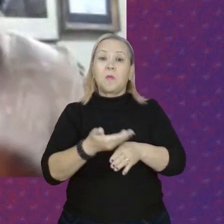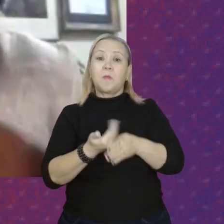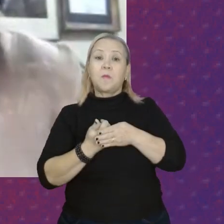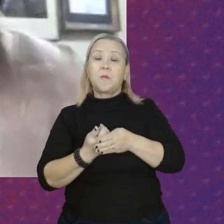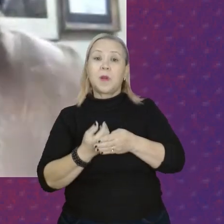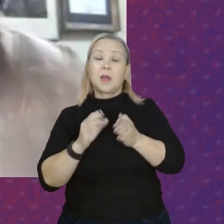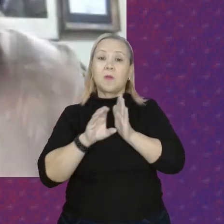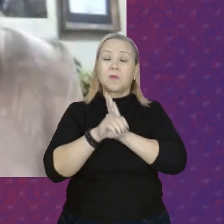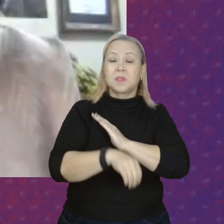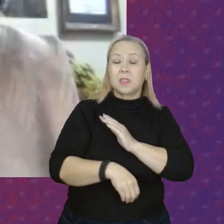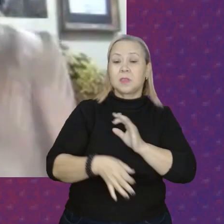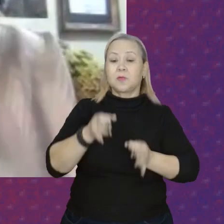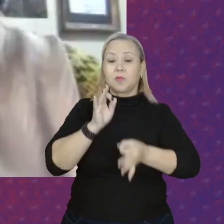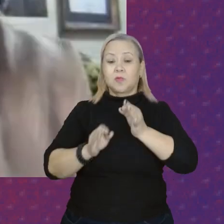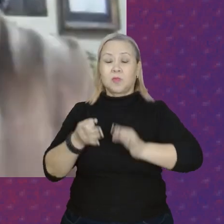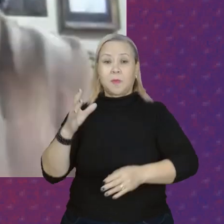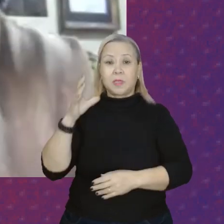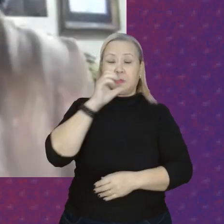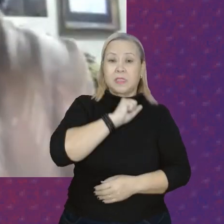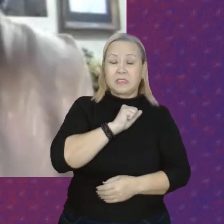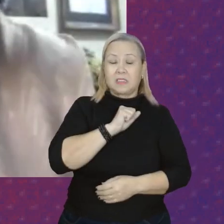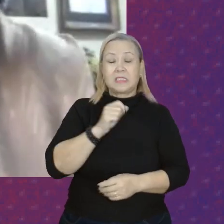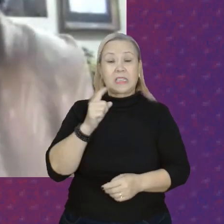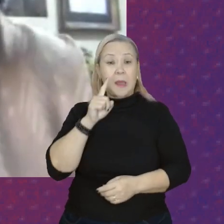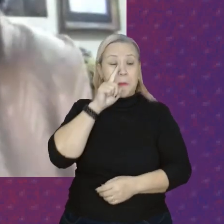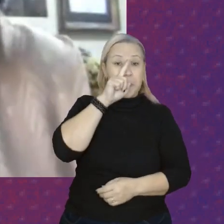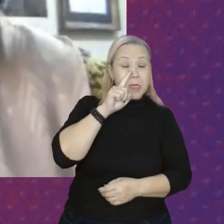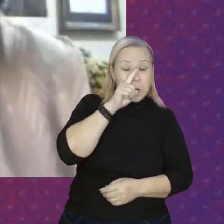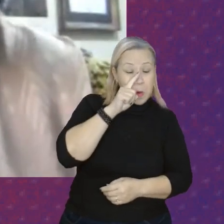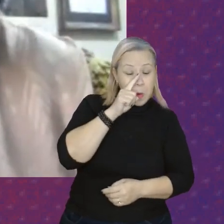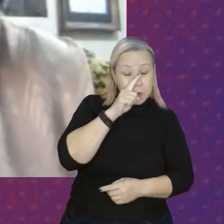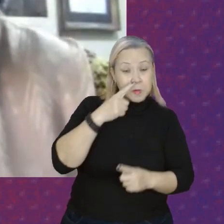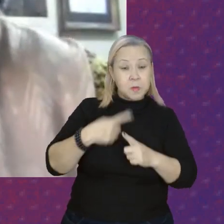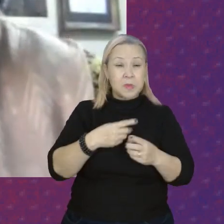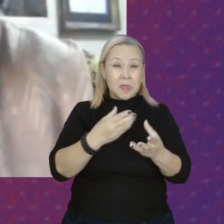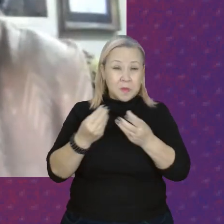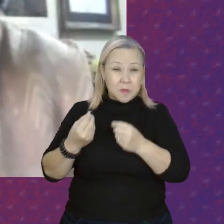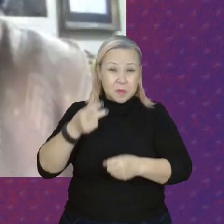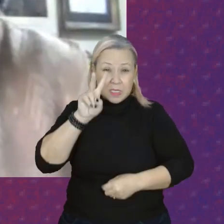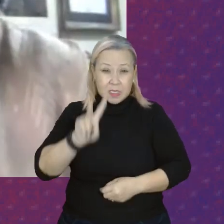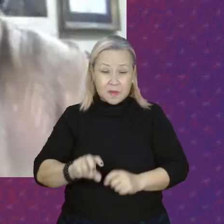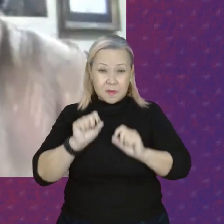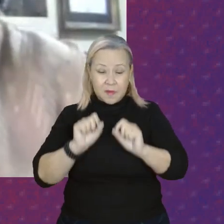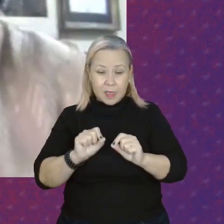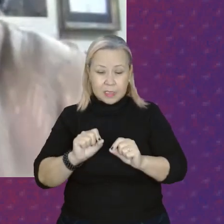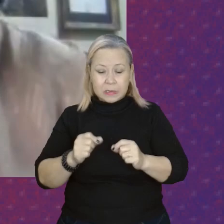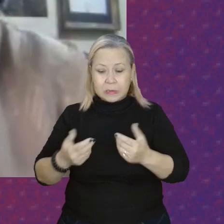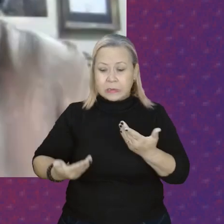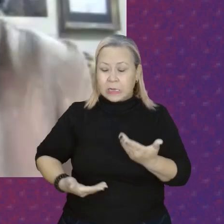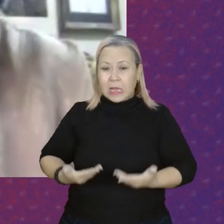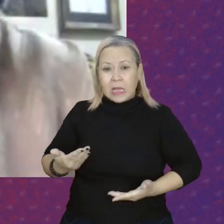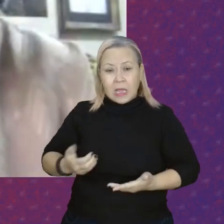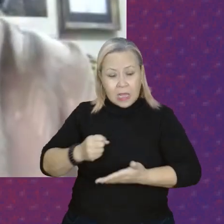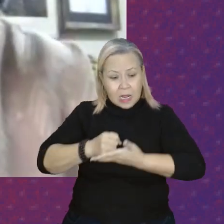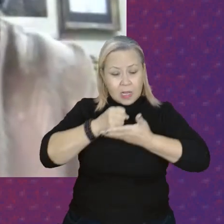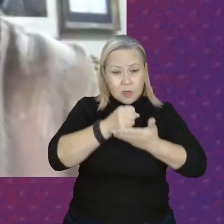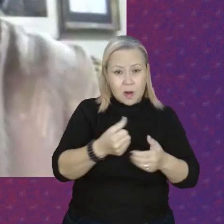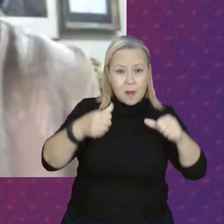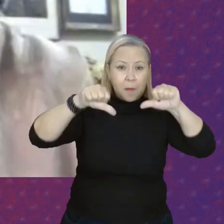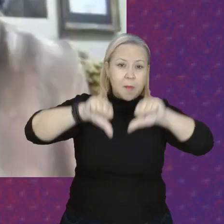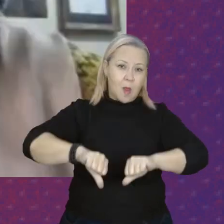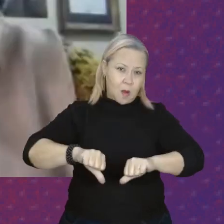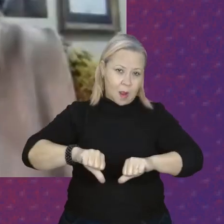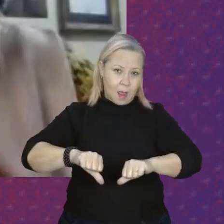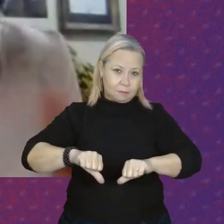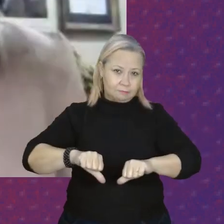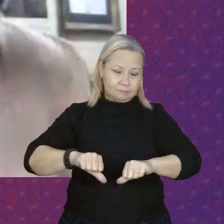ele é superficial, ele é perigoso, porque muitas vezes ele serve para piorar as vidas das pessoas